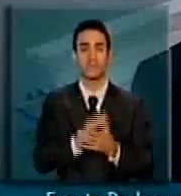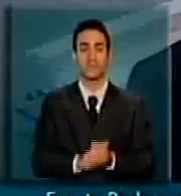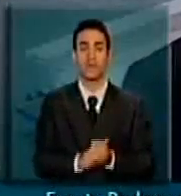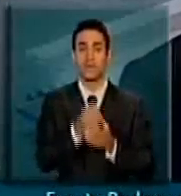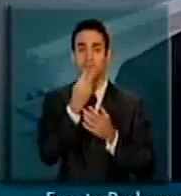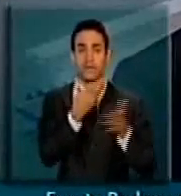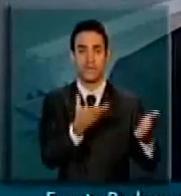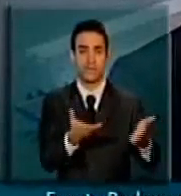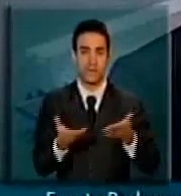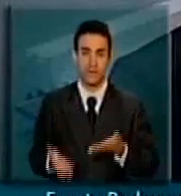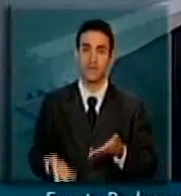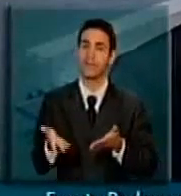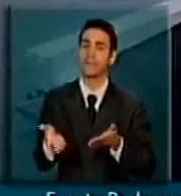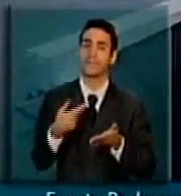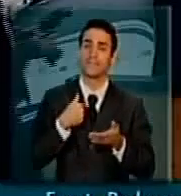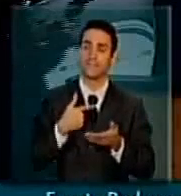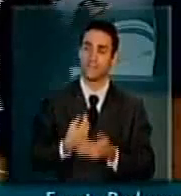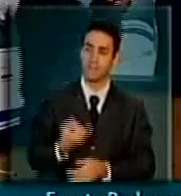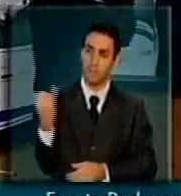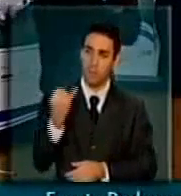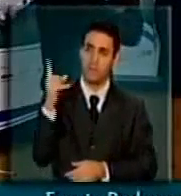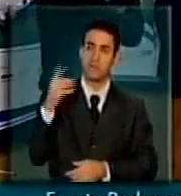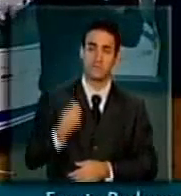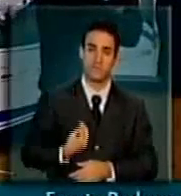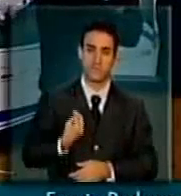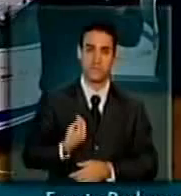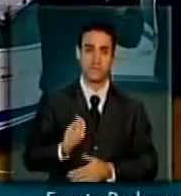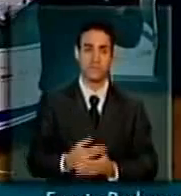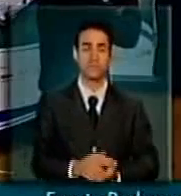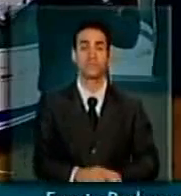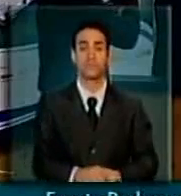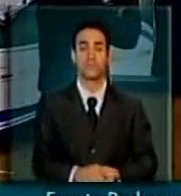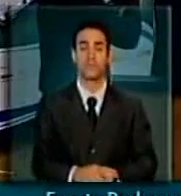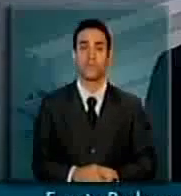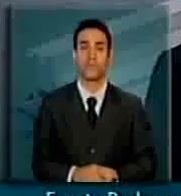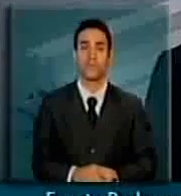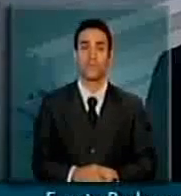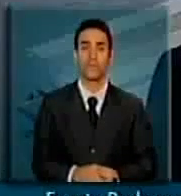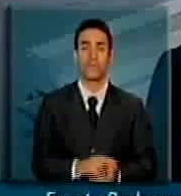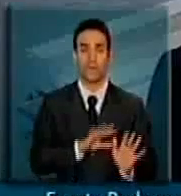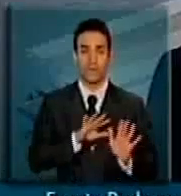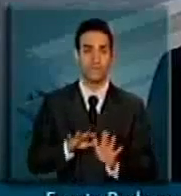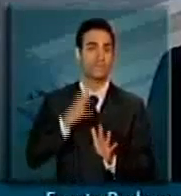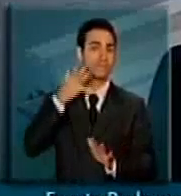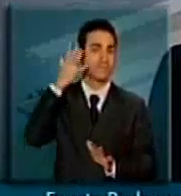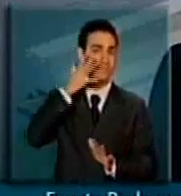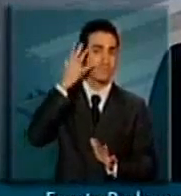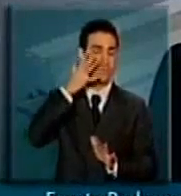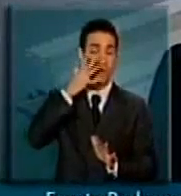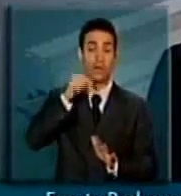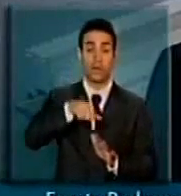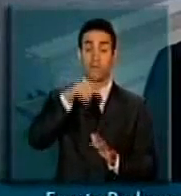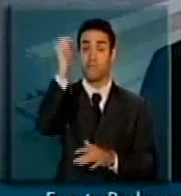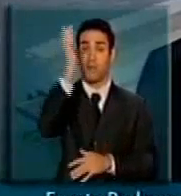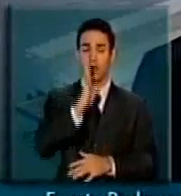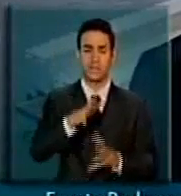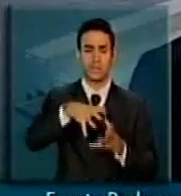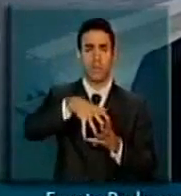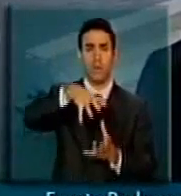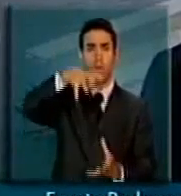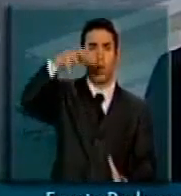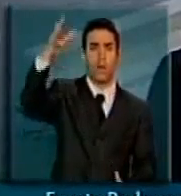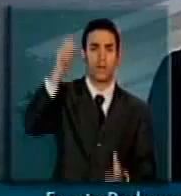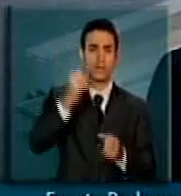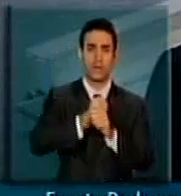Seja bem-vindo, ministro. Importante a presença de Vossa Excelência. Na contramão de sua enorme extensão territorial, o Brasil optou